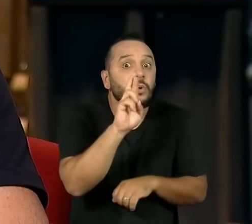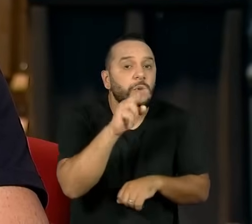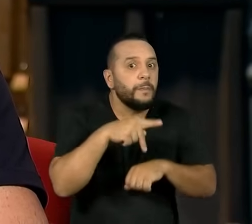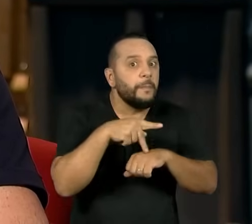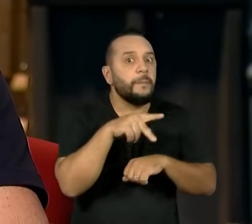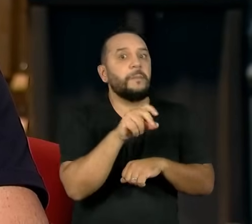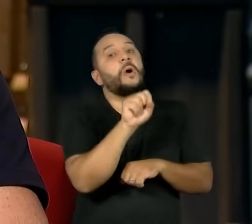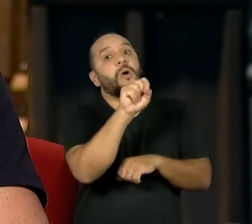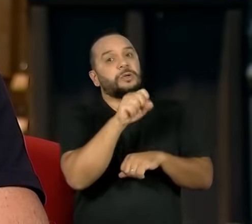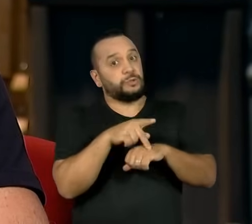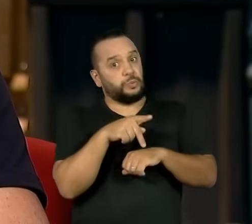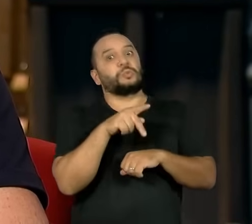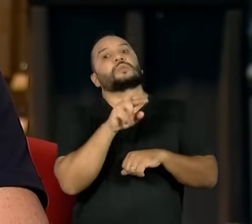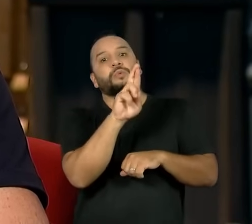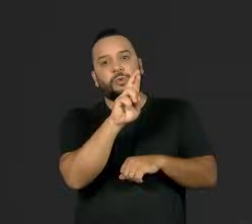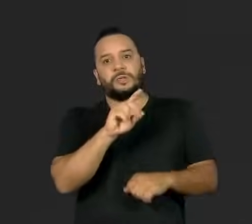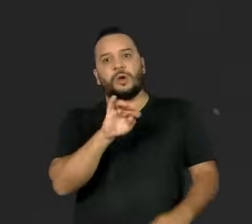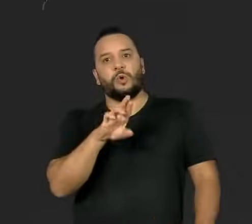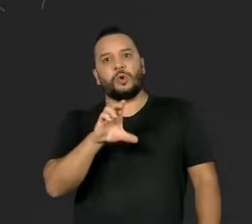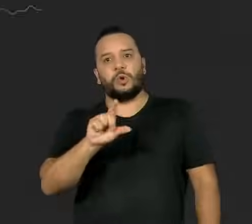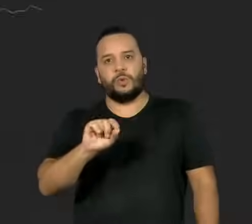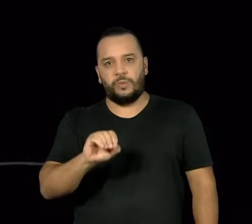Araújo. Bem-vindo ao Provoca. Obrigado.